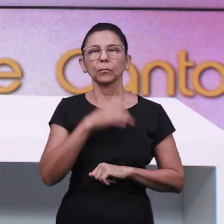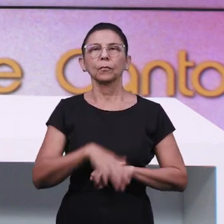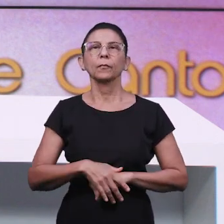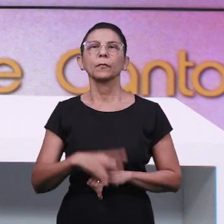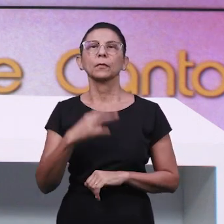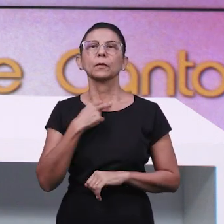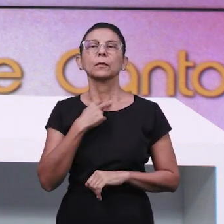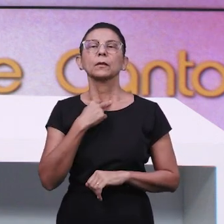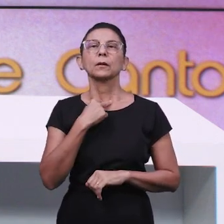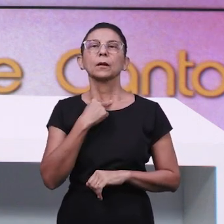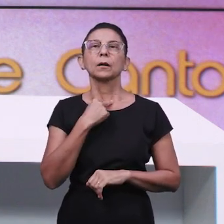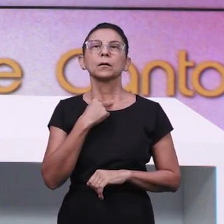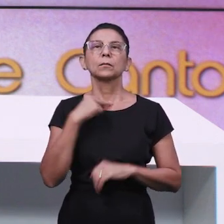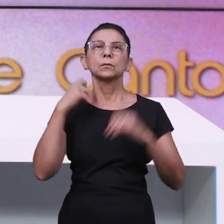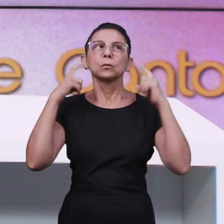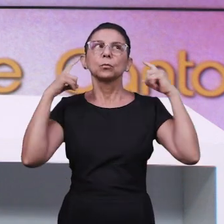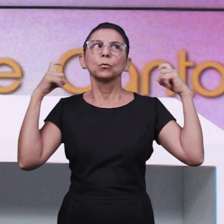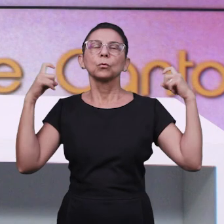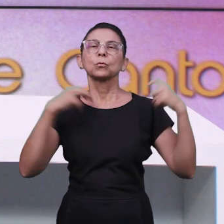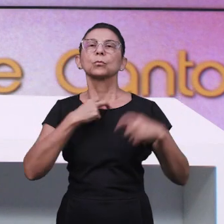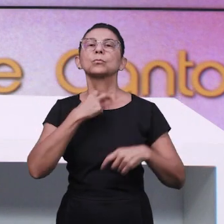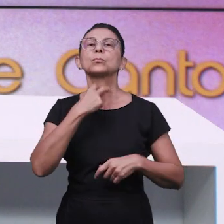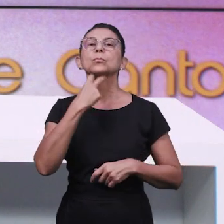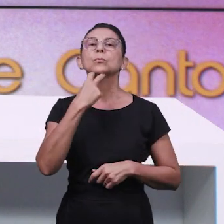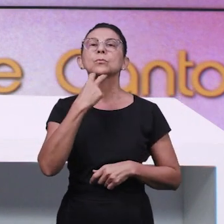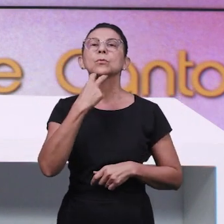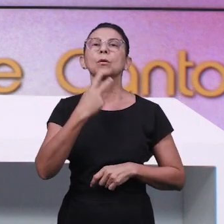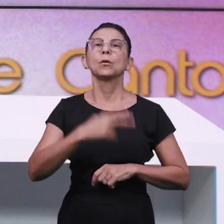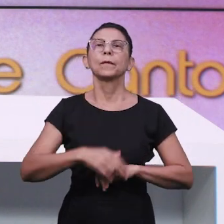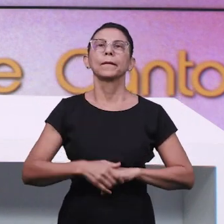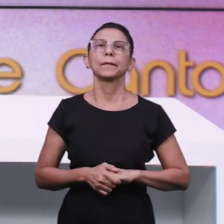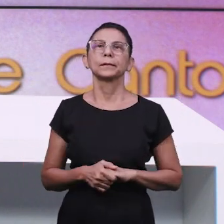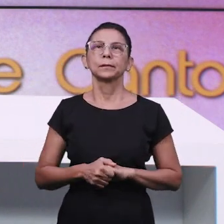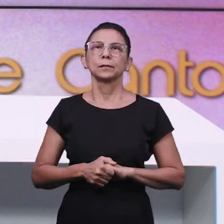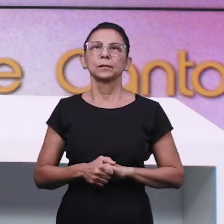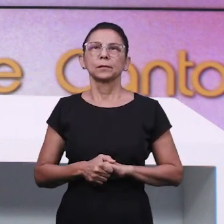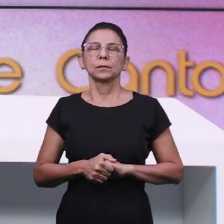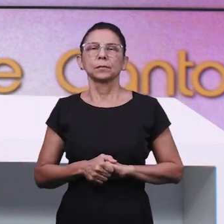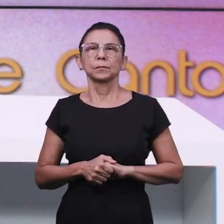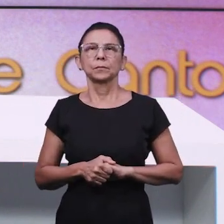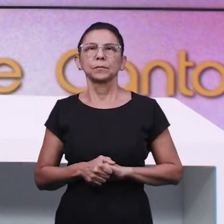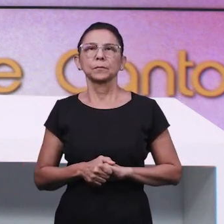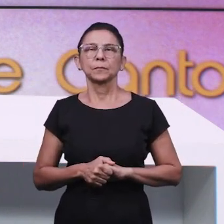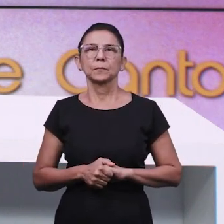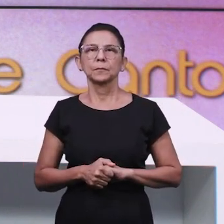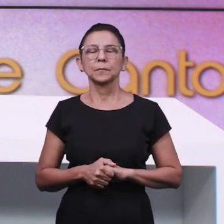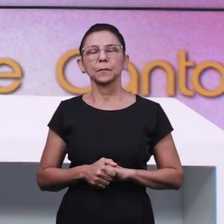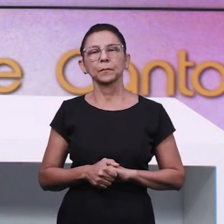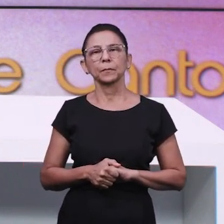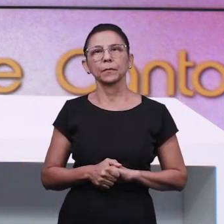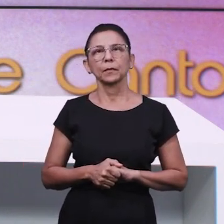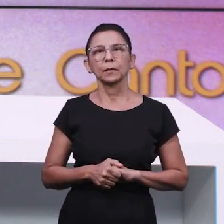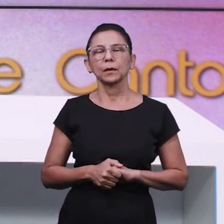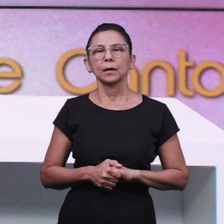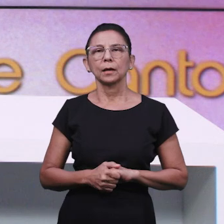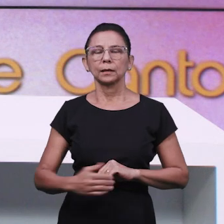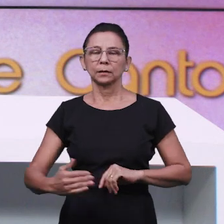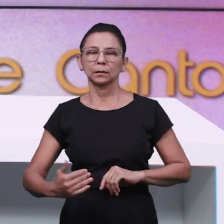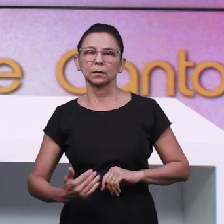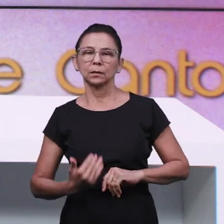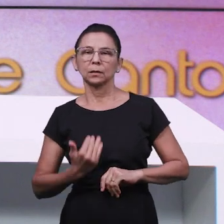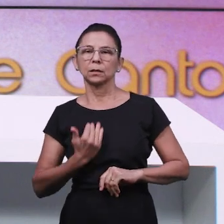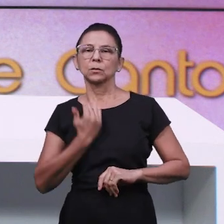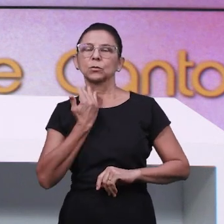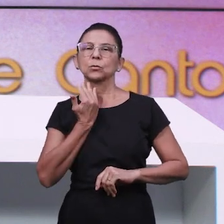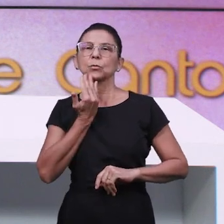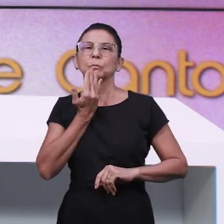daqui, o correto, o mais adequado é que ele venha nessa e nessa direção, para cima